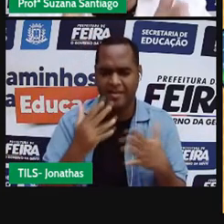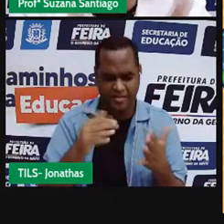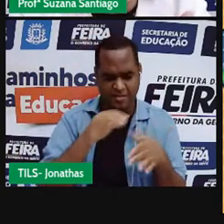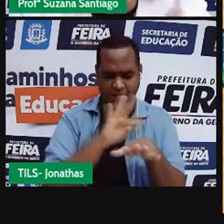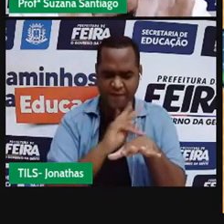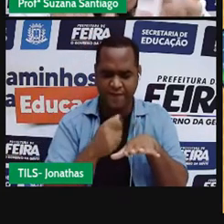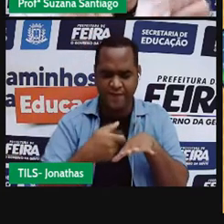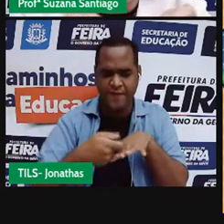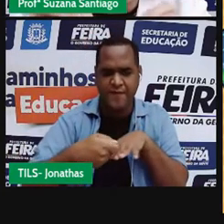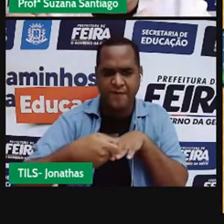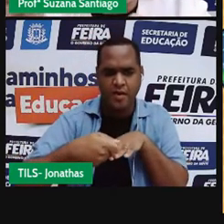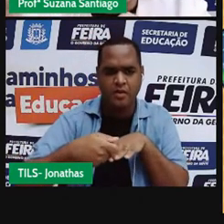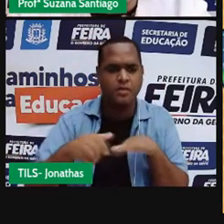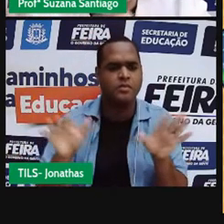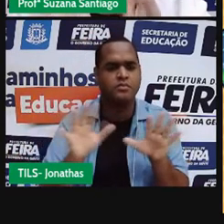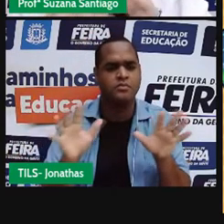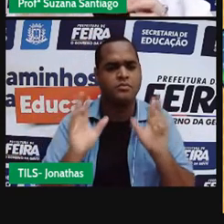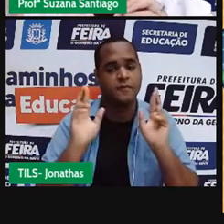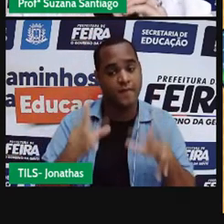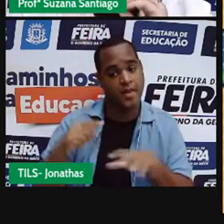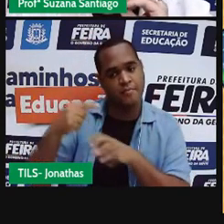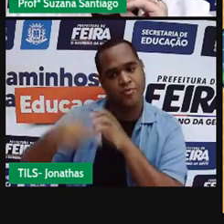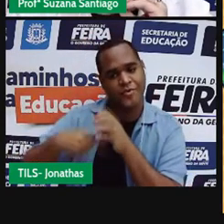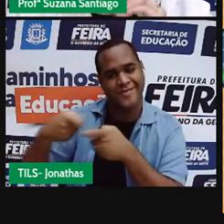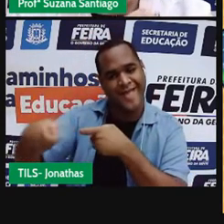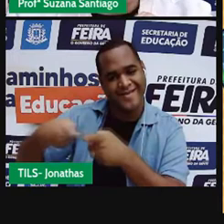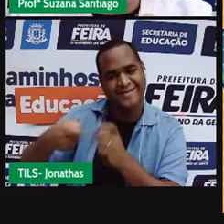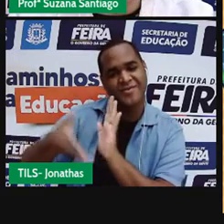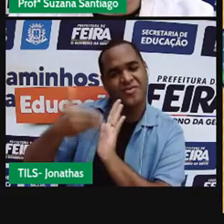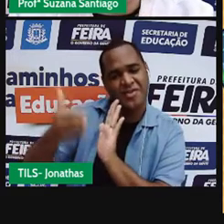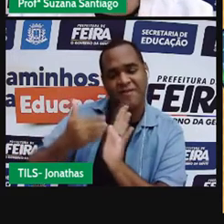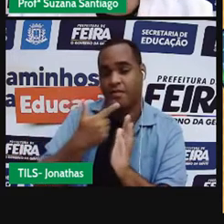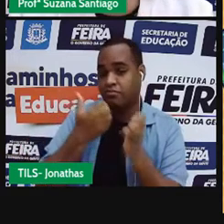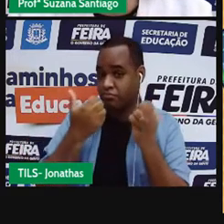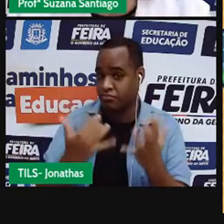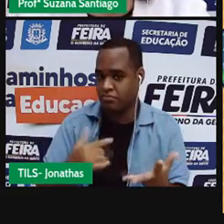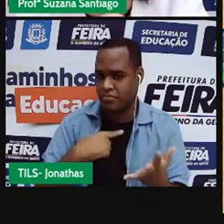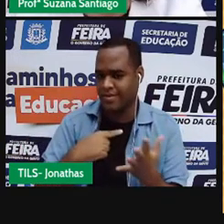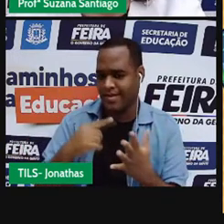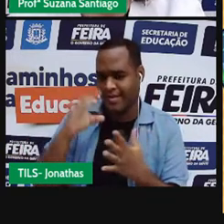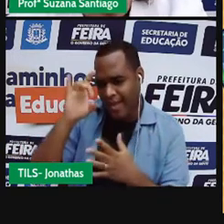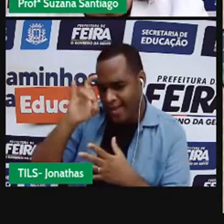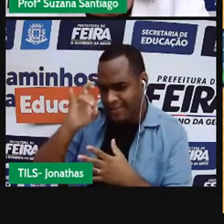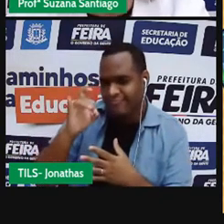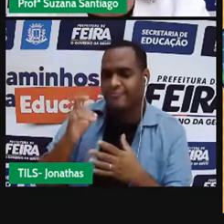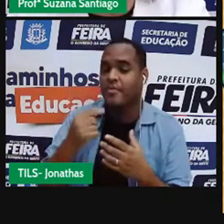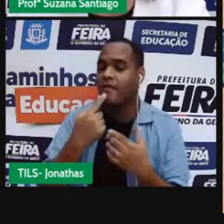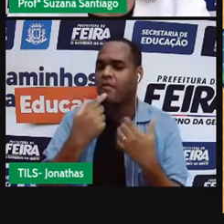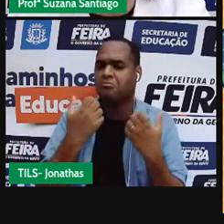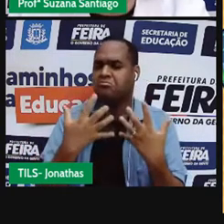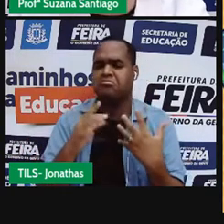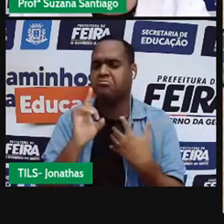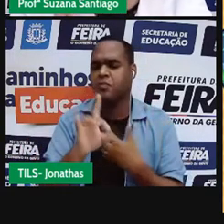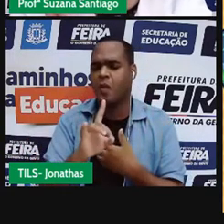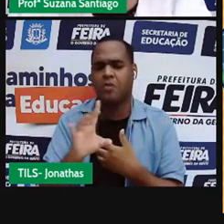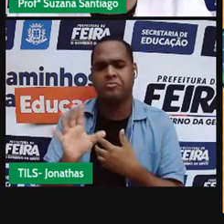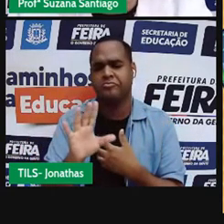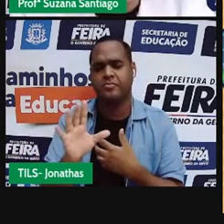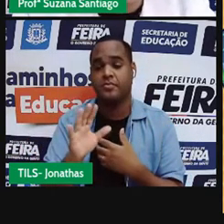A história do livro Guerra dos Mundos veiculado na rádio não foi fake news, mas ela foi